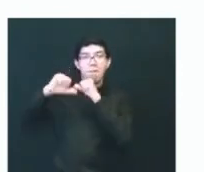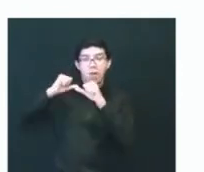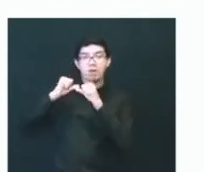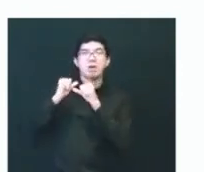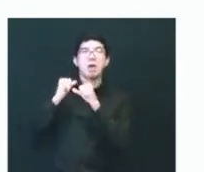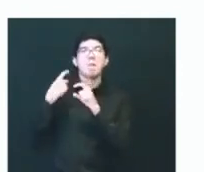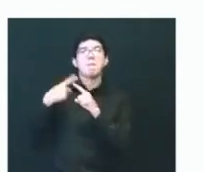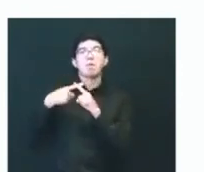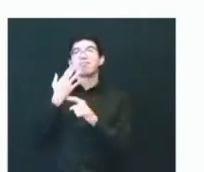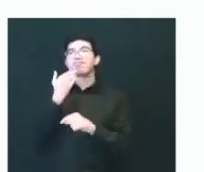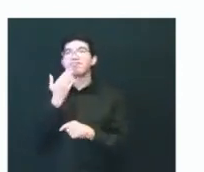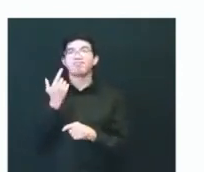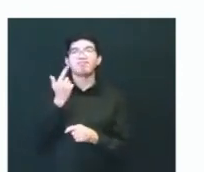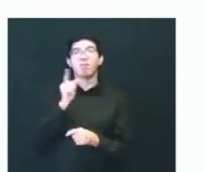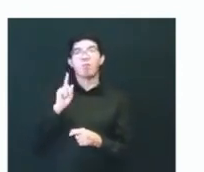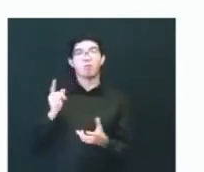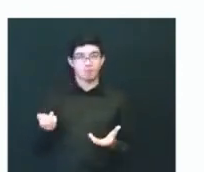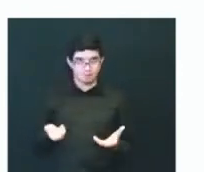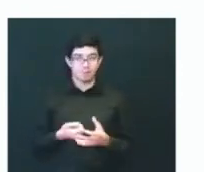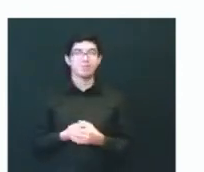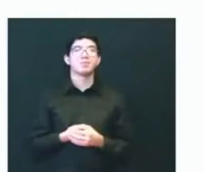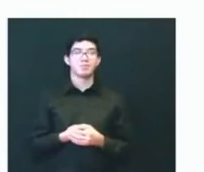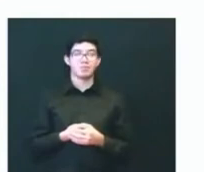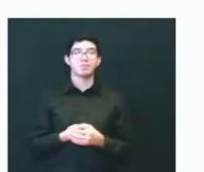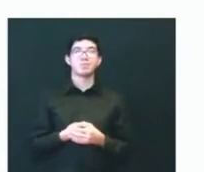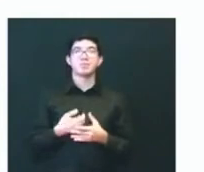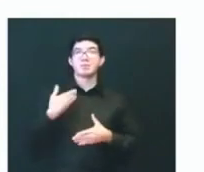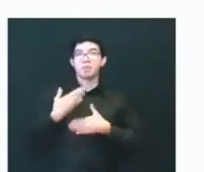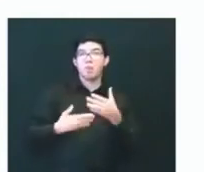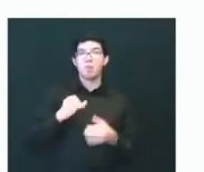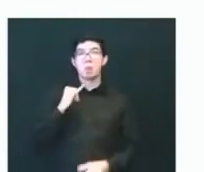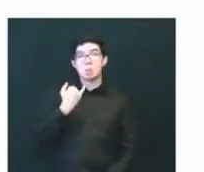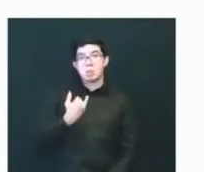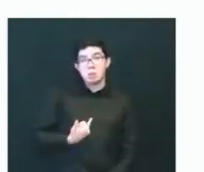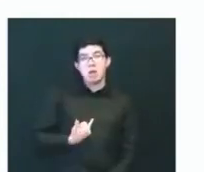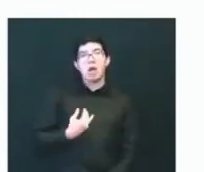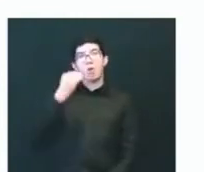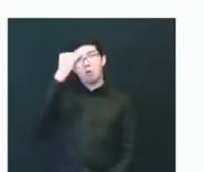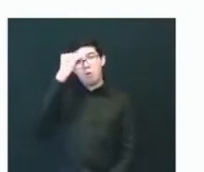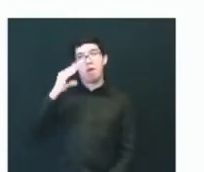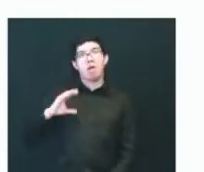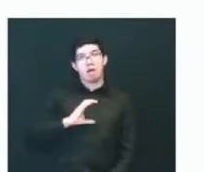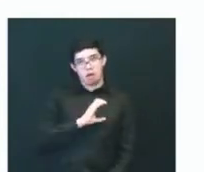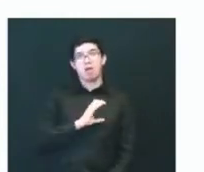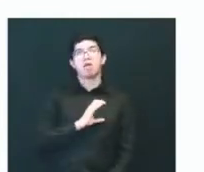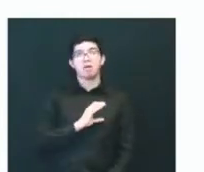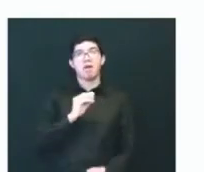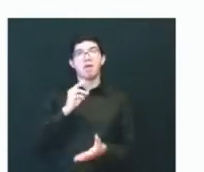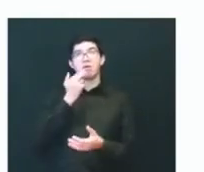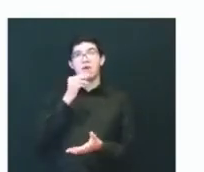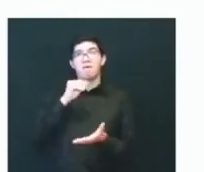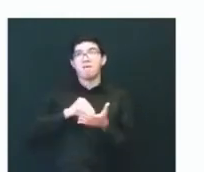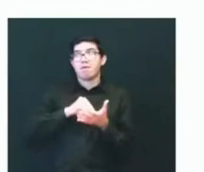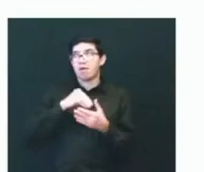da ingesta alimentar. Tudo isso levando a uma caquexia do câncer, uma desnutrição mais acentuada.